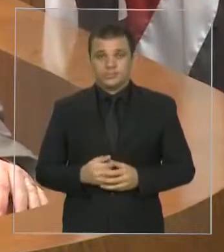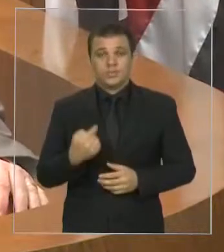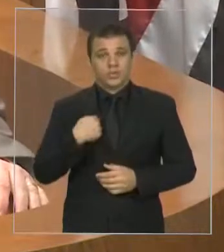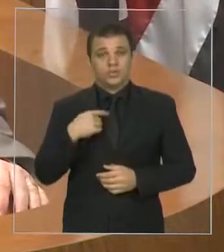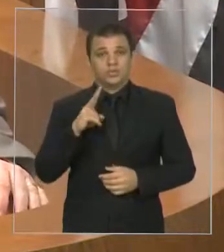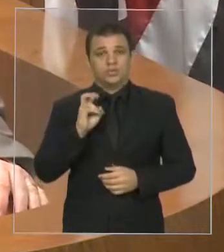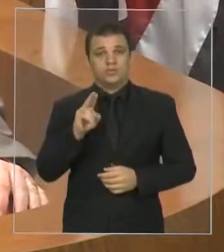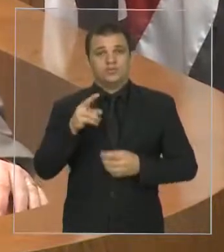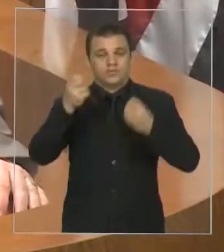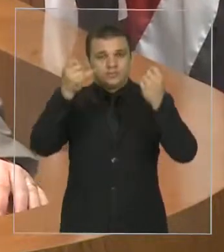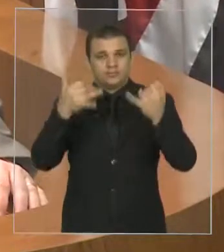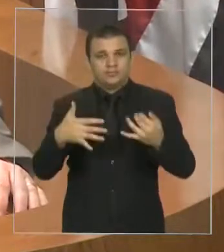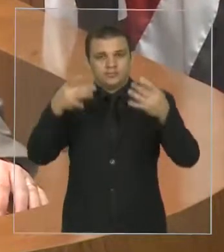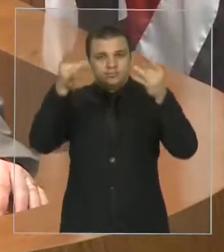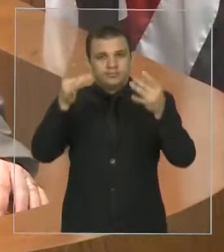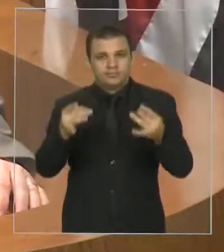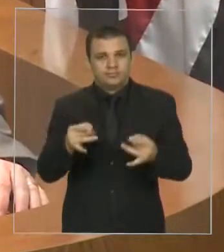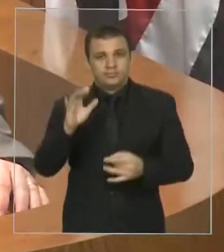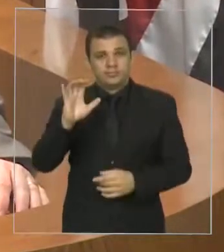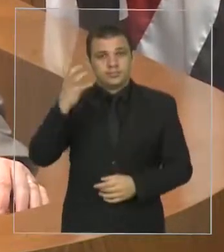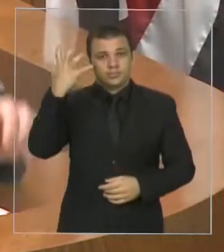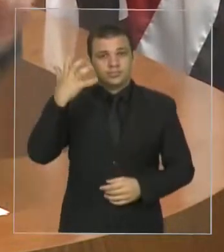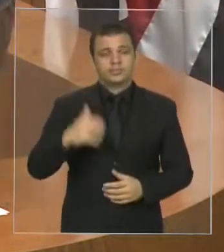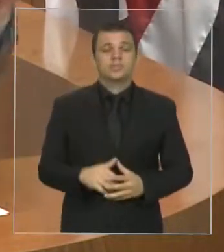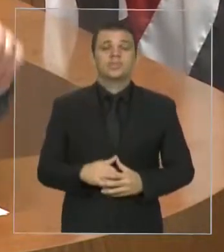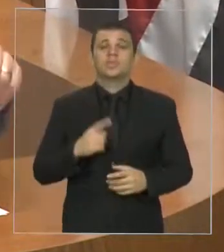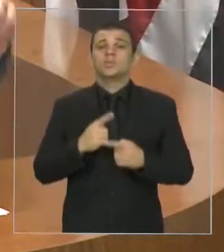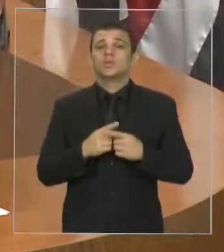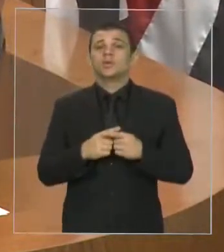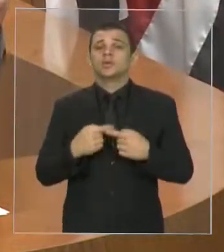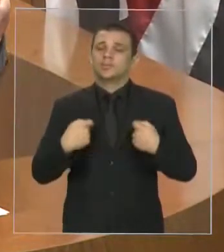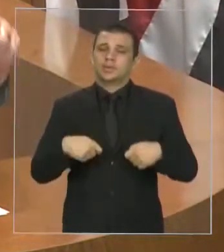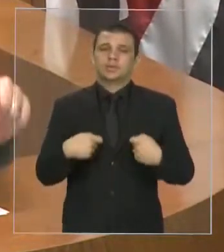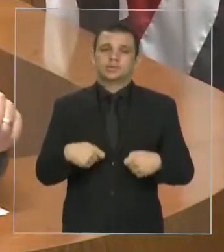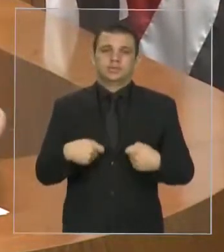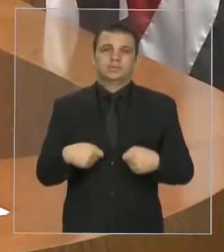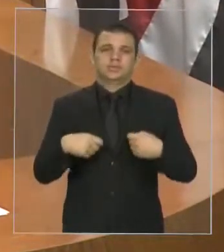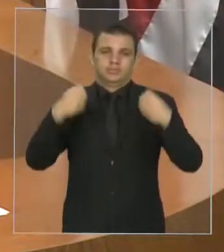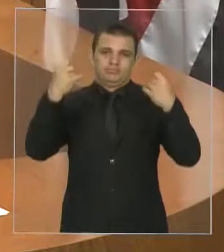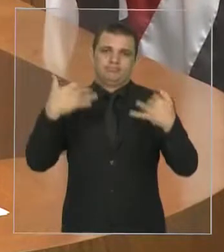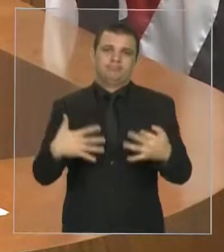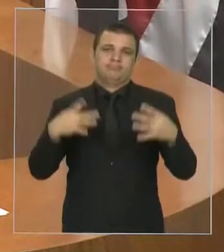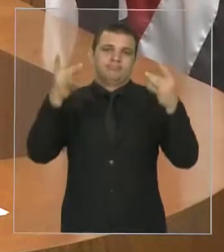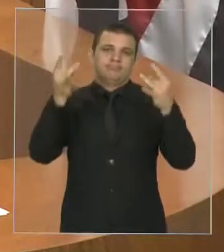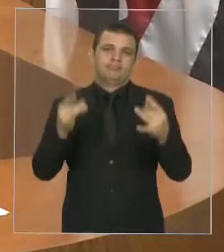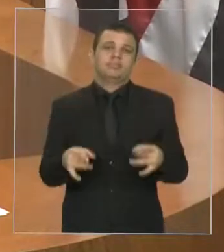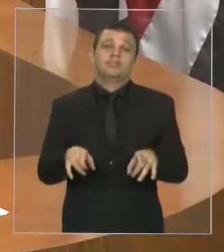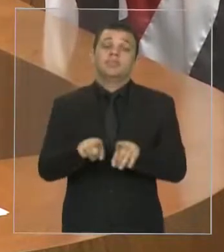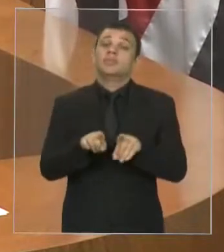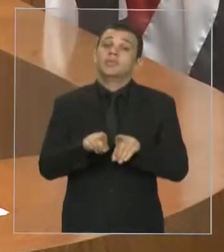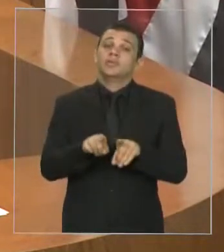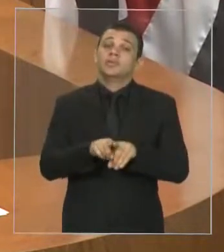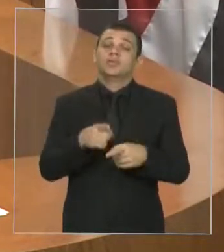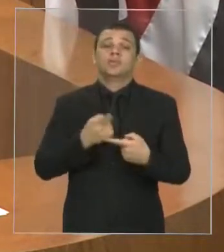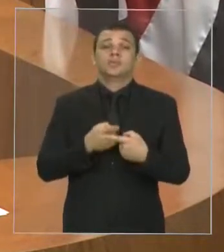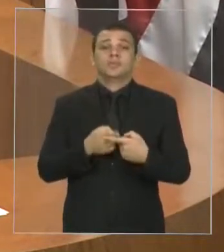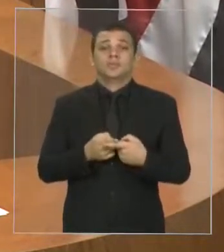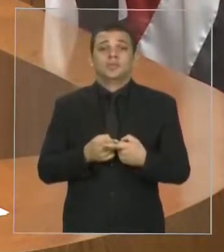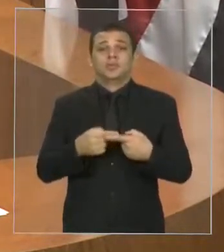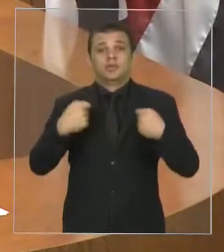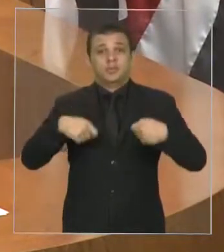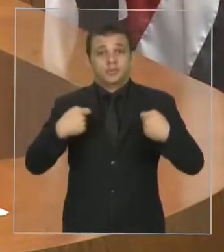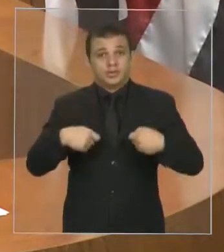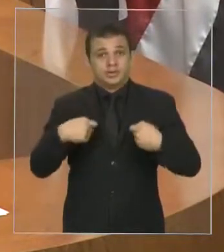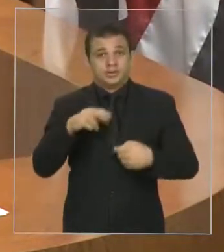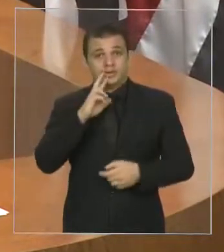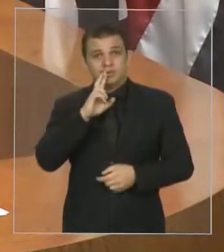em detalhes o que aconteceu, porque é necessário explicar e é necessário que essa